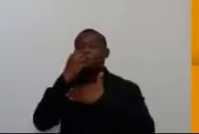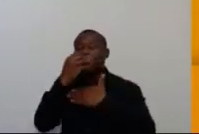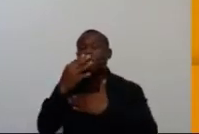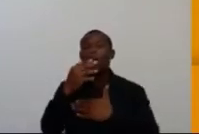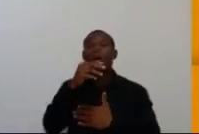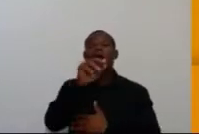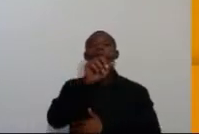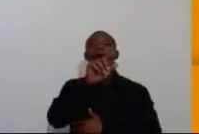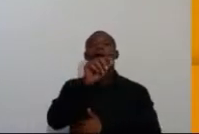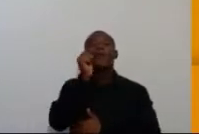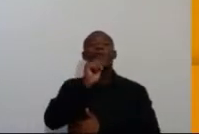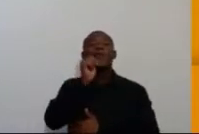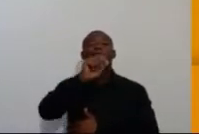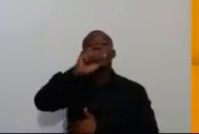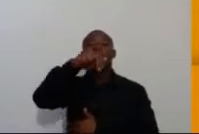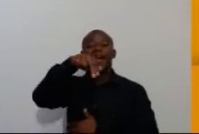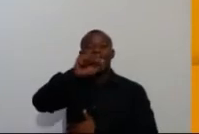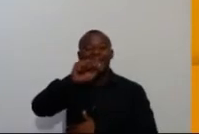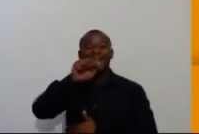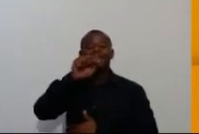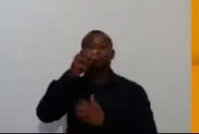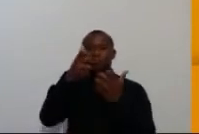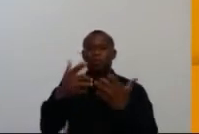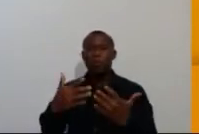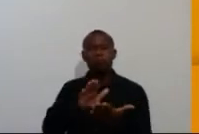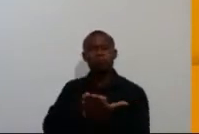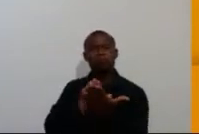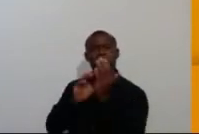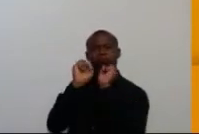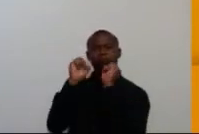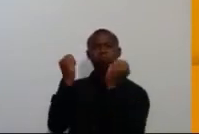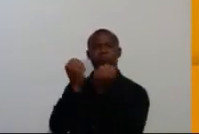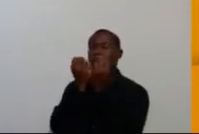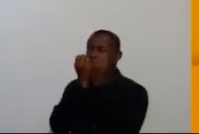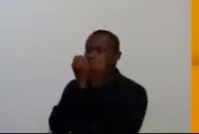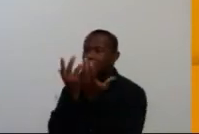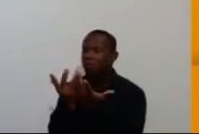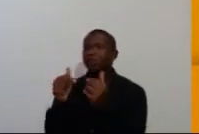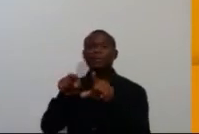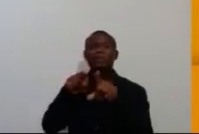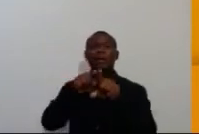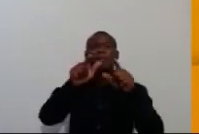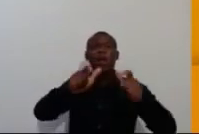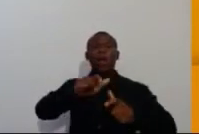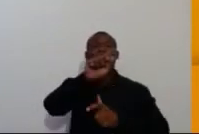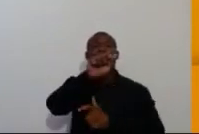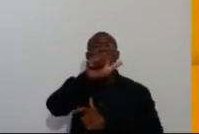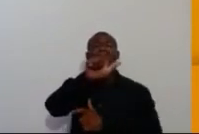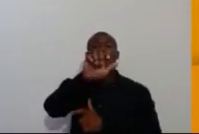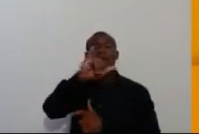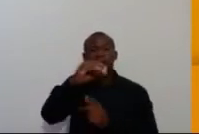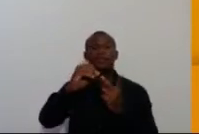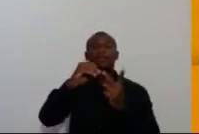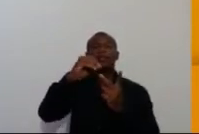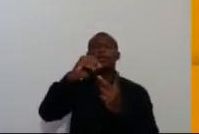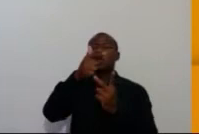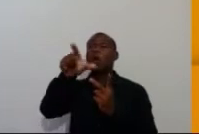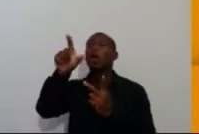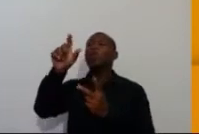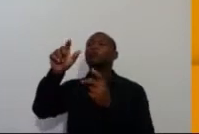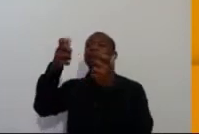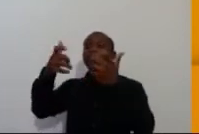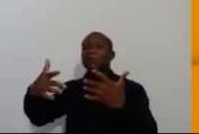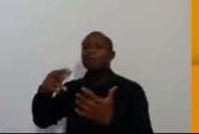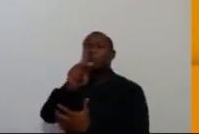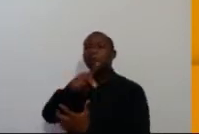Deise, parabéns. Alessi, o Alessi de Mata de São João. Bom dia, excelente temática, professora. Davi Cruz,